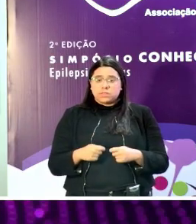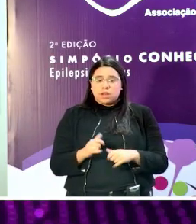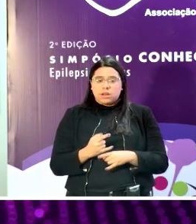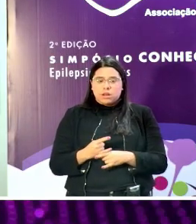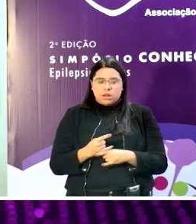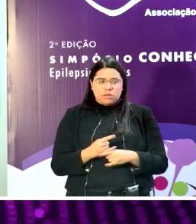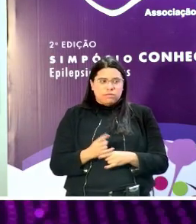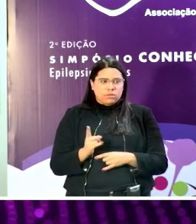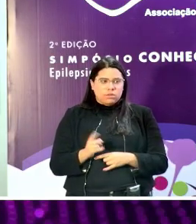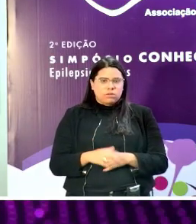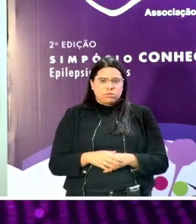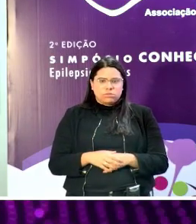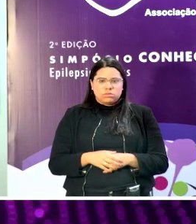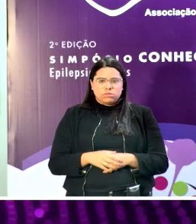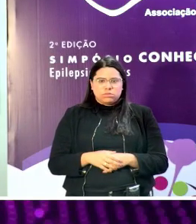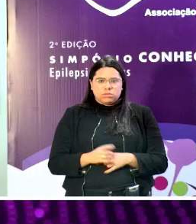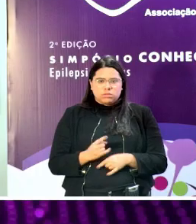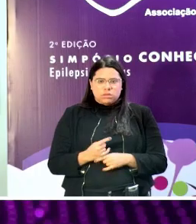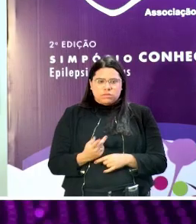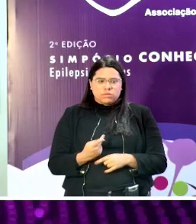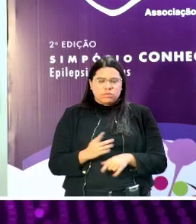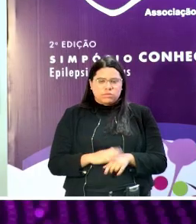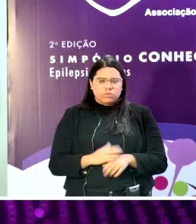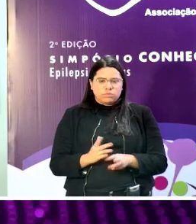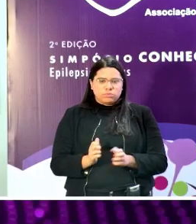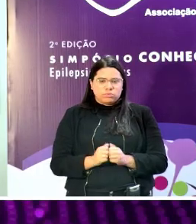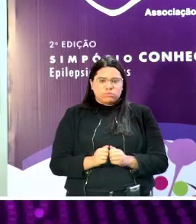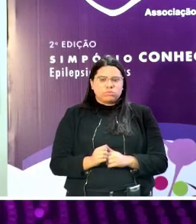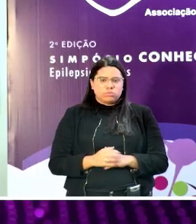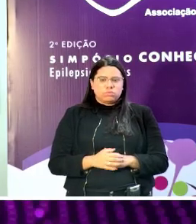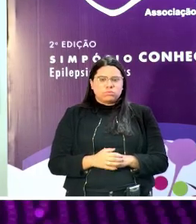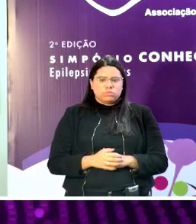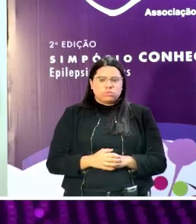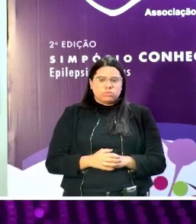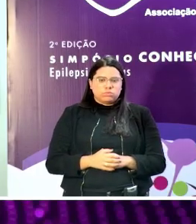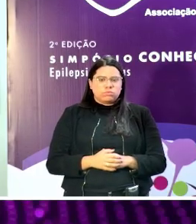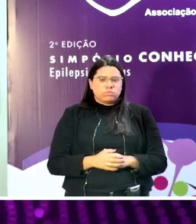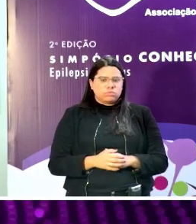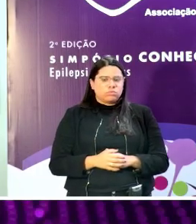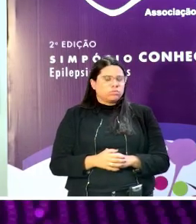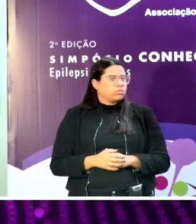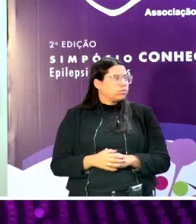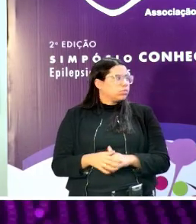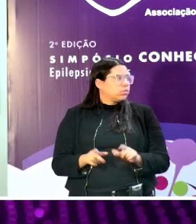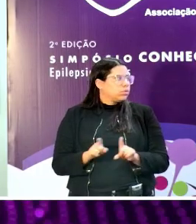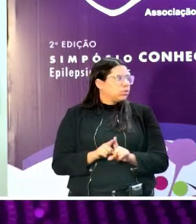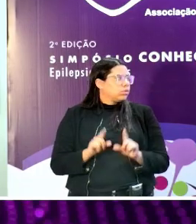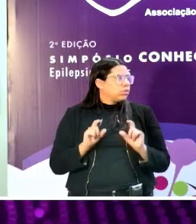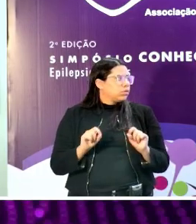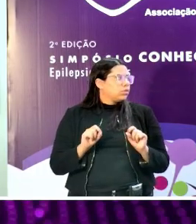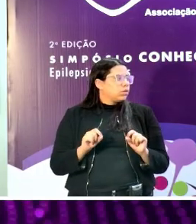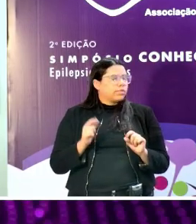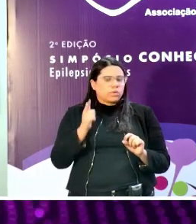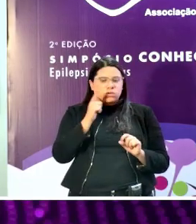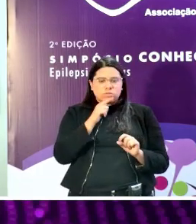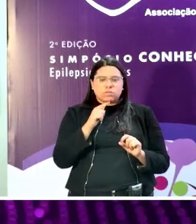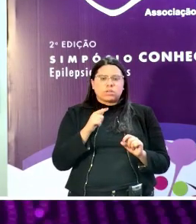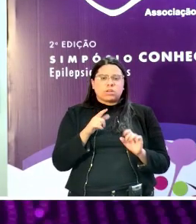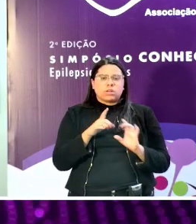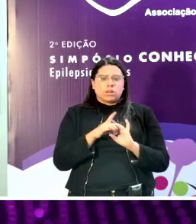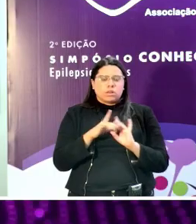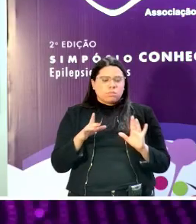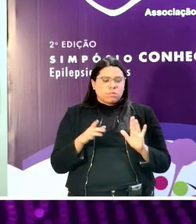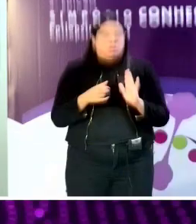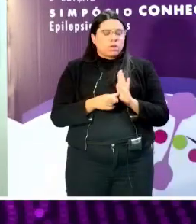ação. E esse potencial de ação ele percorre o axônio e chega no terminal sináptico, onde ele vai liberar, né, após a entrada